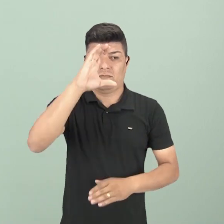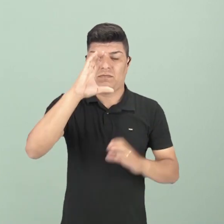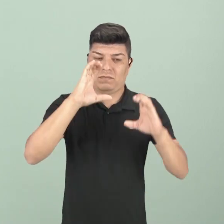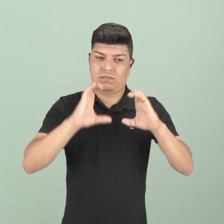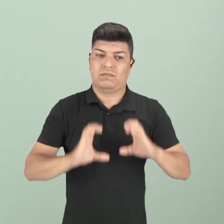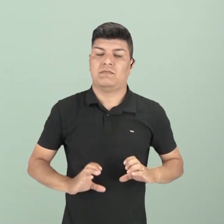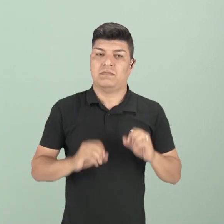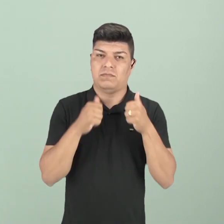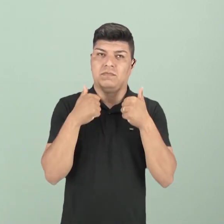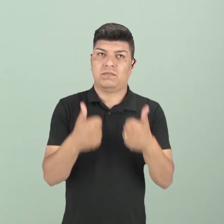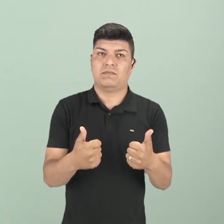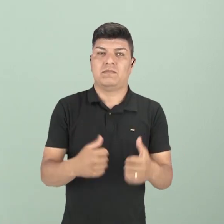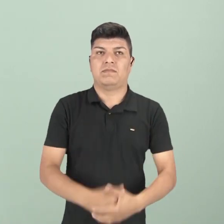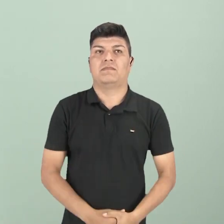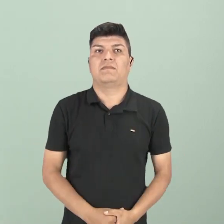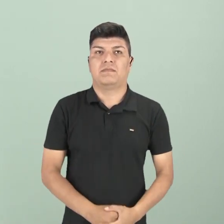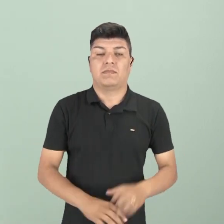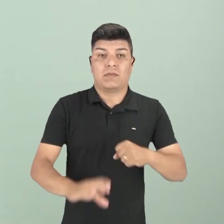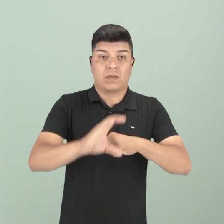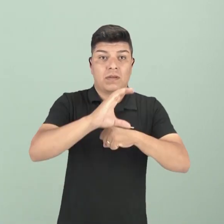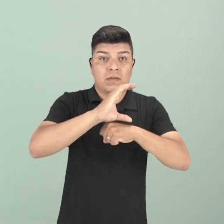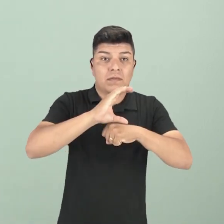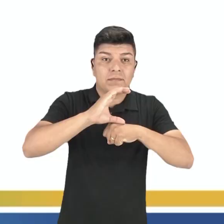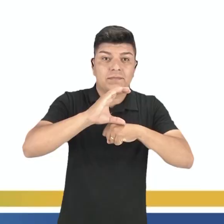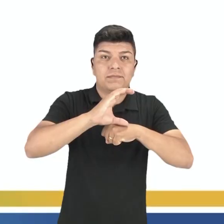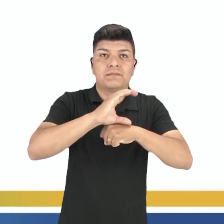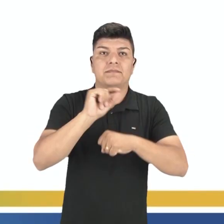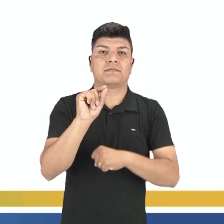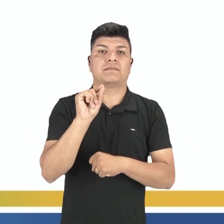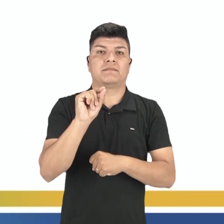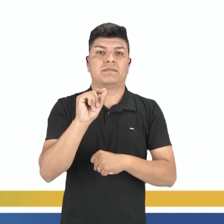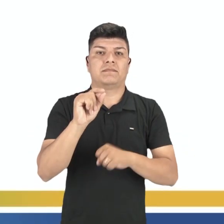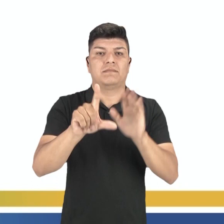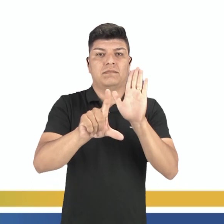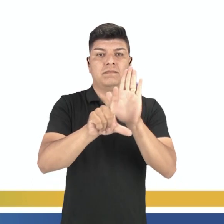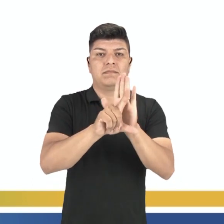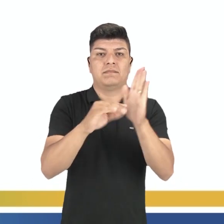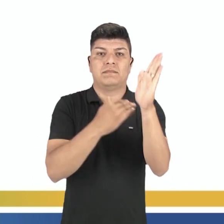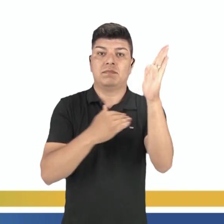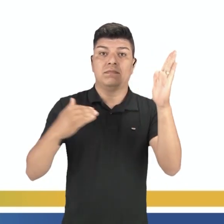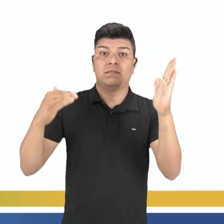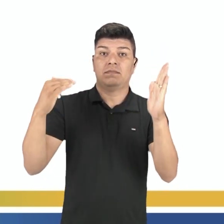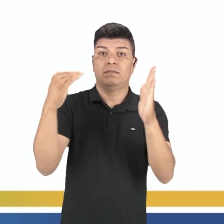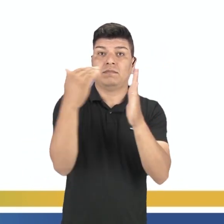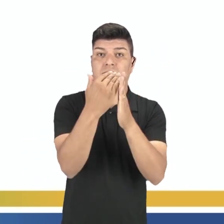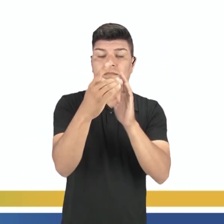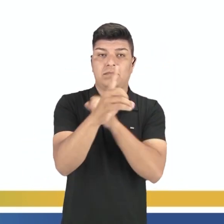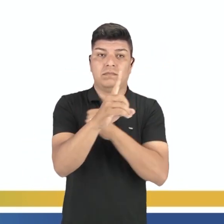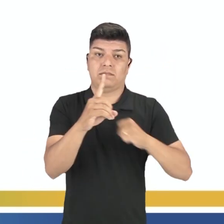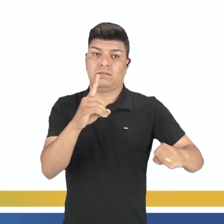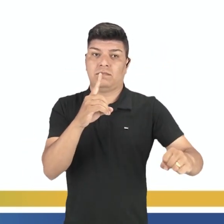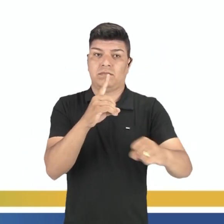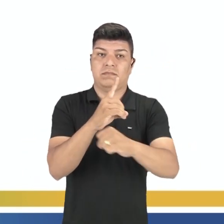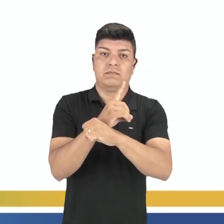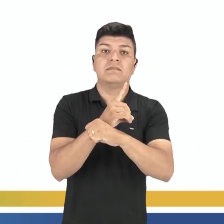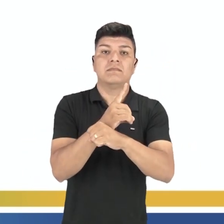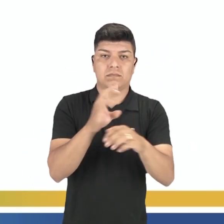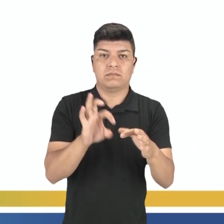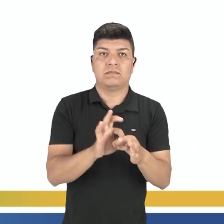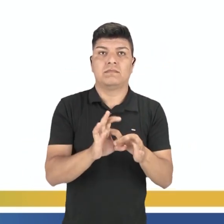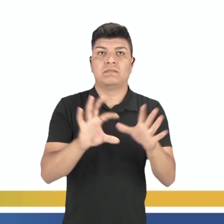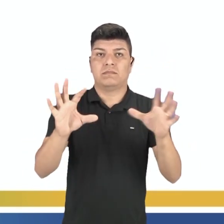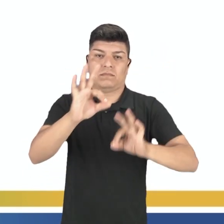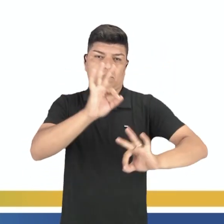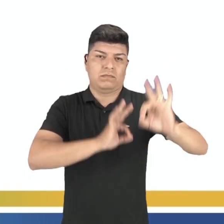cidadãos. Tudo bem? A Constituição é a lei maior ou a norma de ordem social que normalmente dispõe sobre